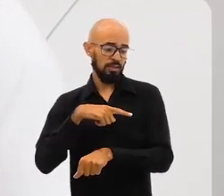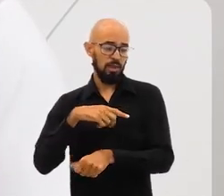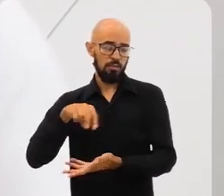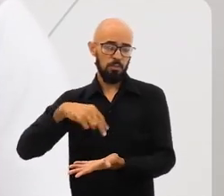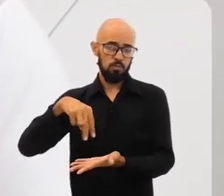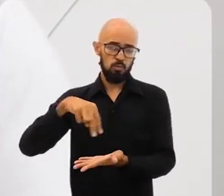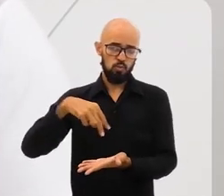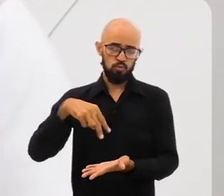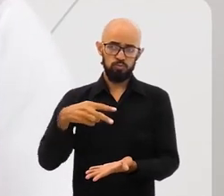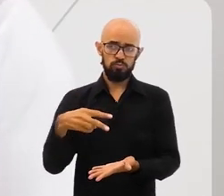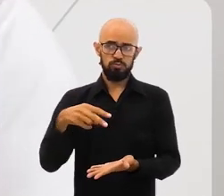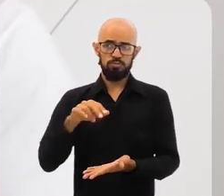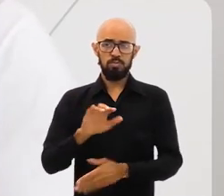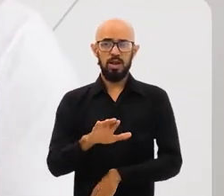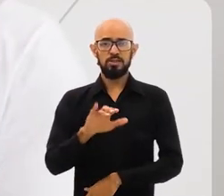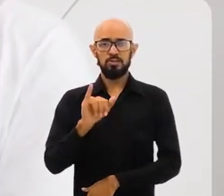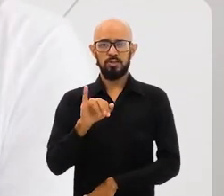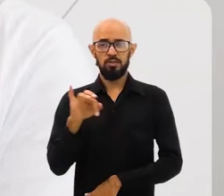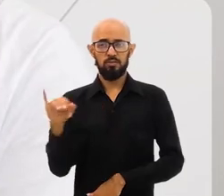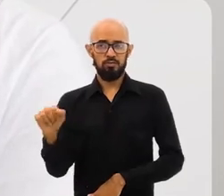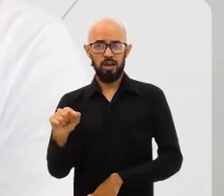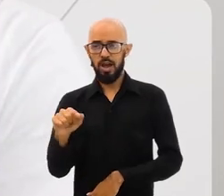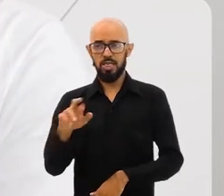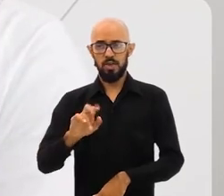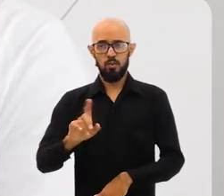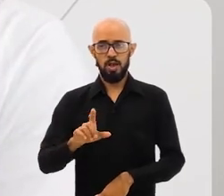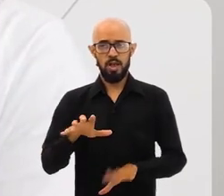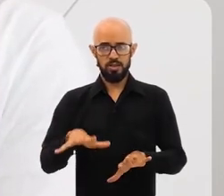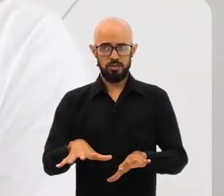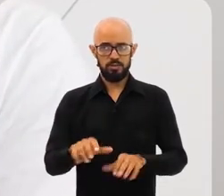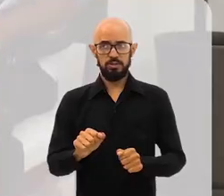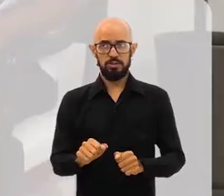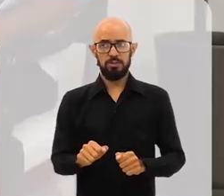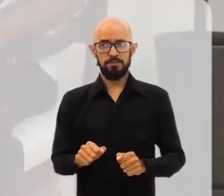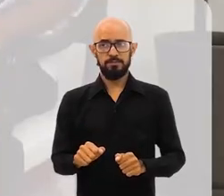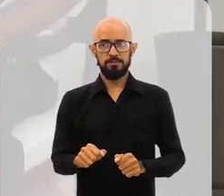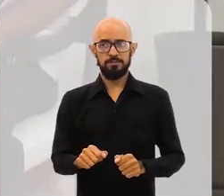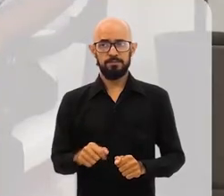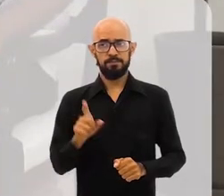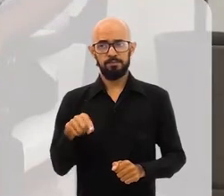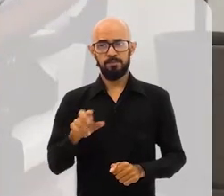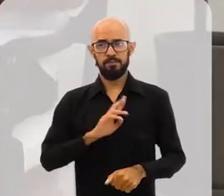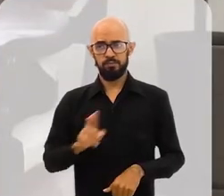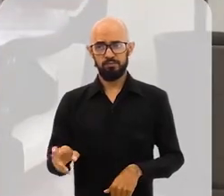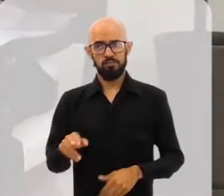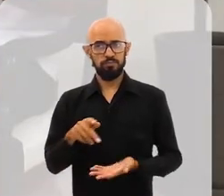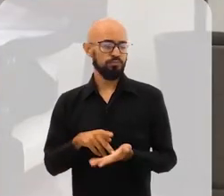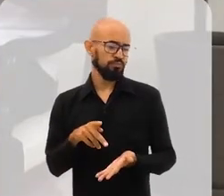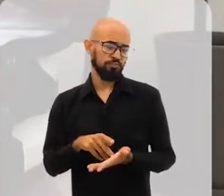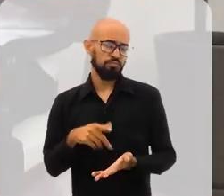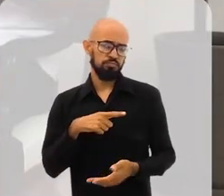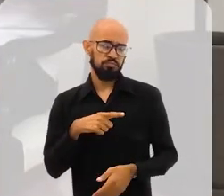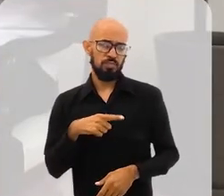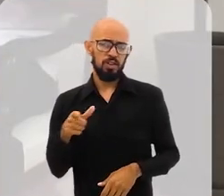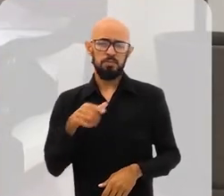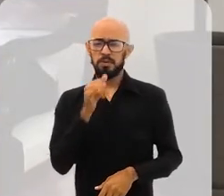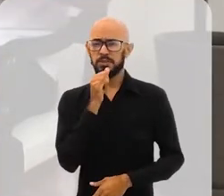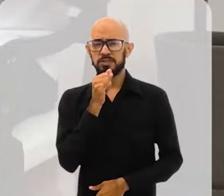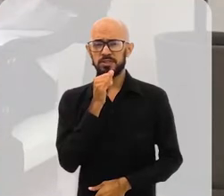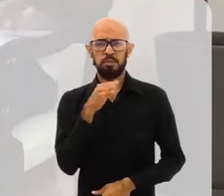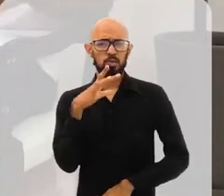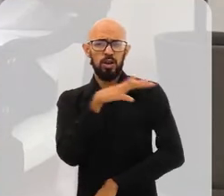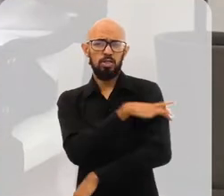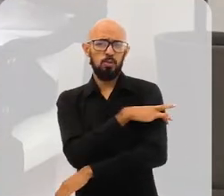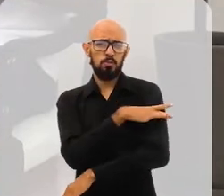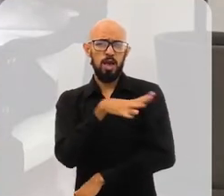espera uma alegria com relação a isso só que falam tá para esse momento quem tá para isso são as religiões Realmente vamos dizer claramente aqui o